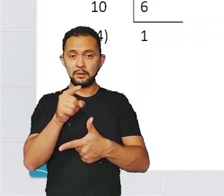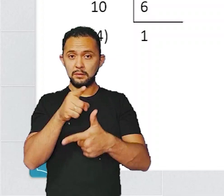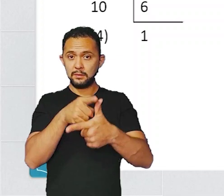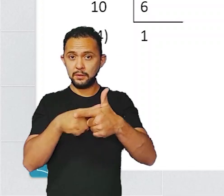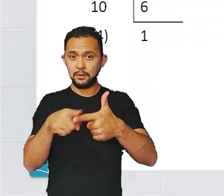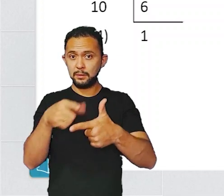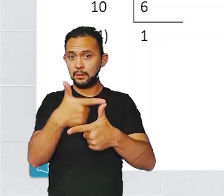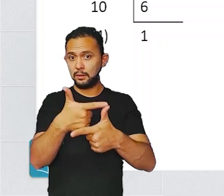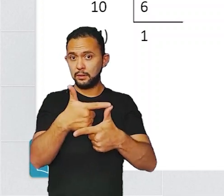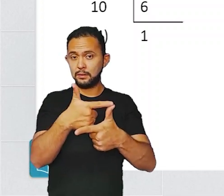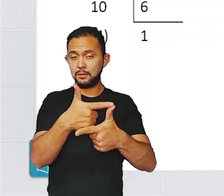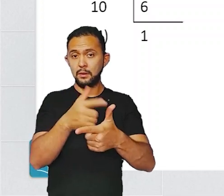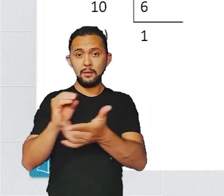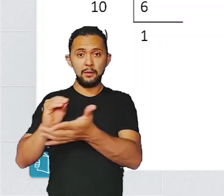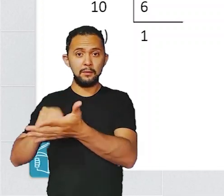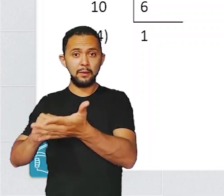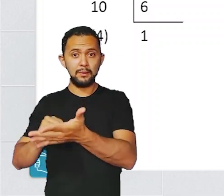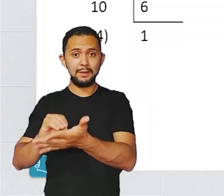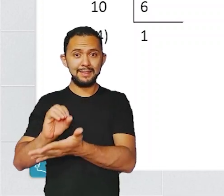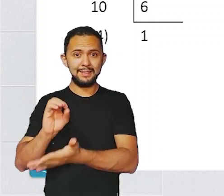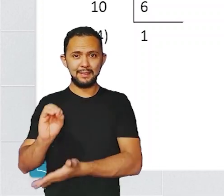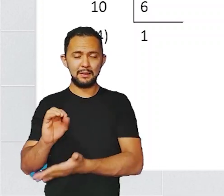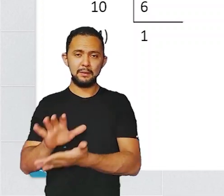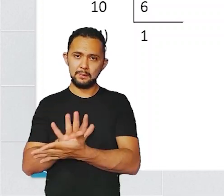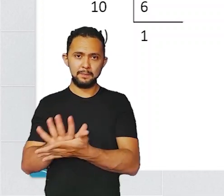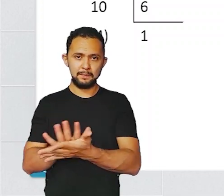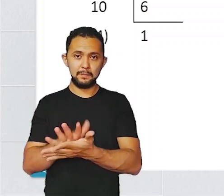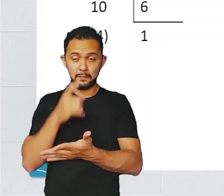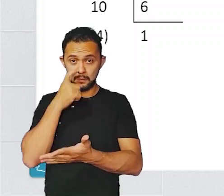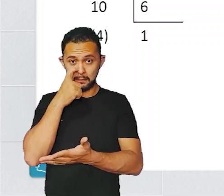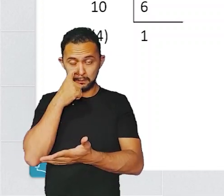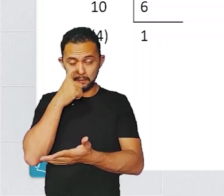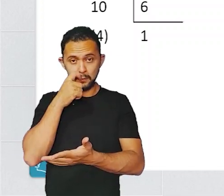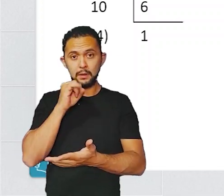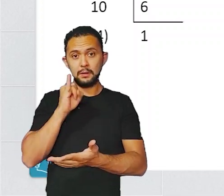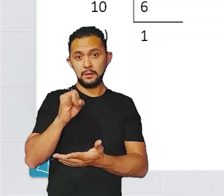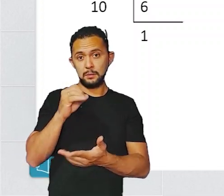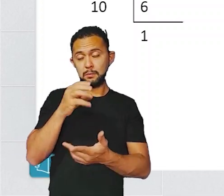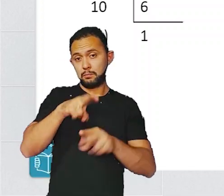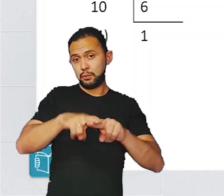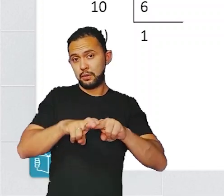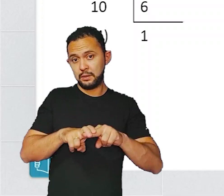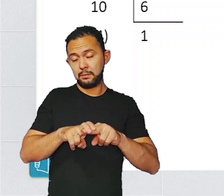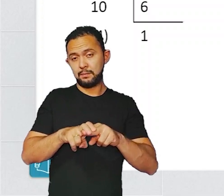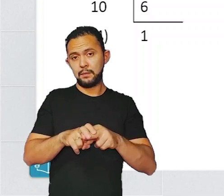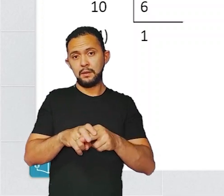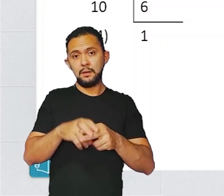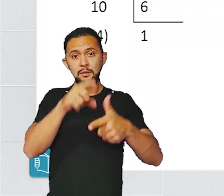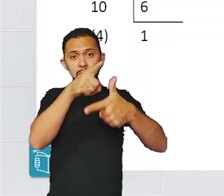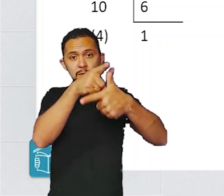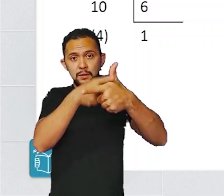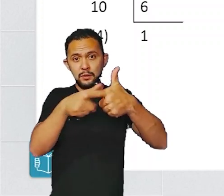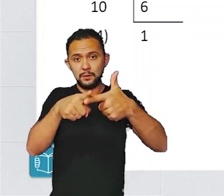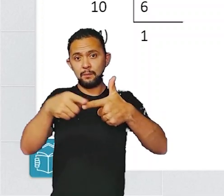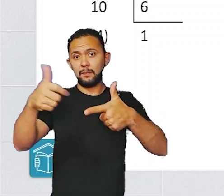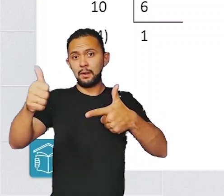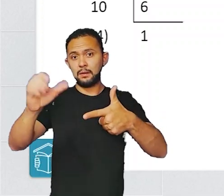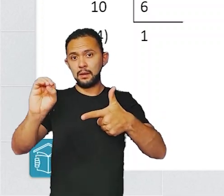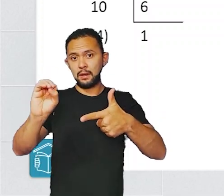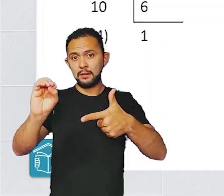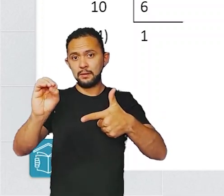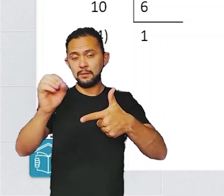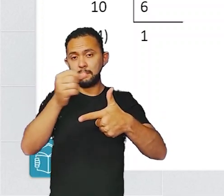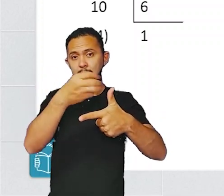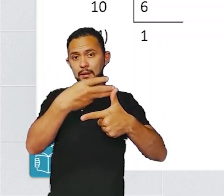preocupar só com o resto aqui, porque é isso que não vai me interessar. Se eu vou dividir o 10 por 3, vai sobrar alguma coisa. Então,